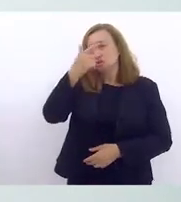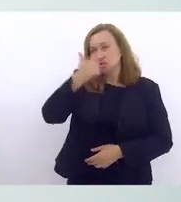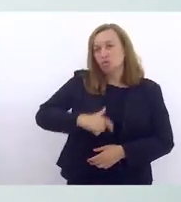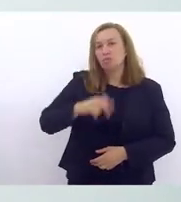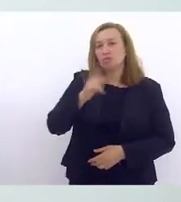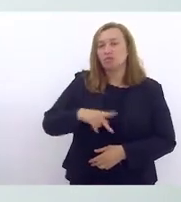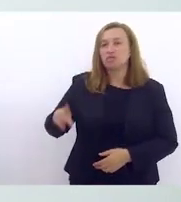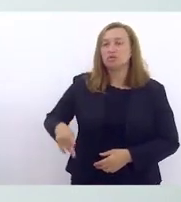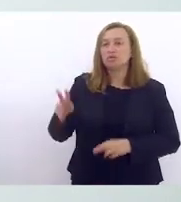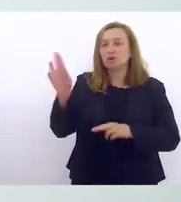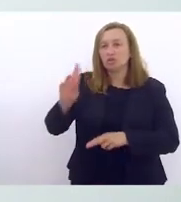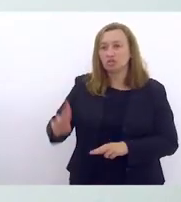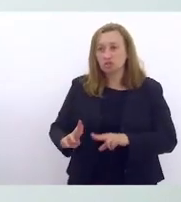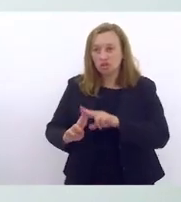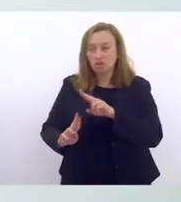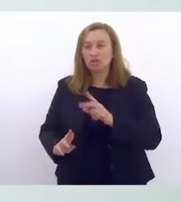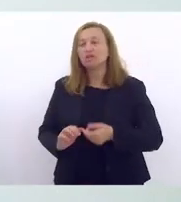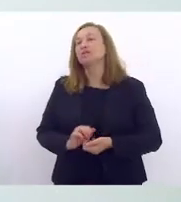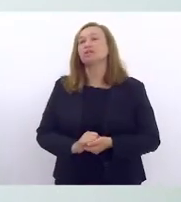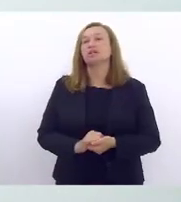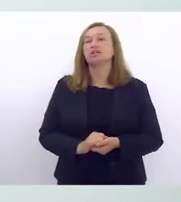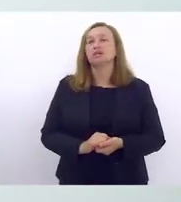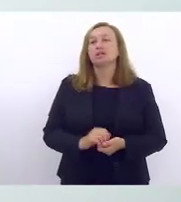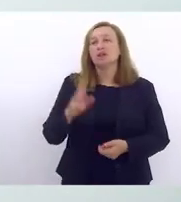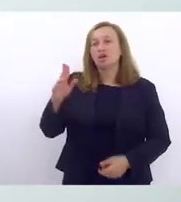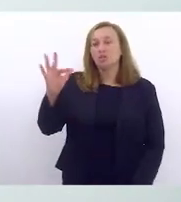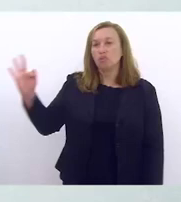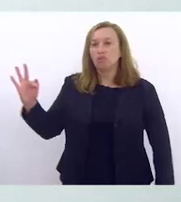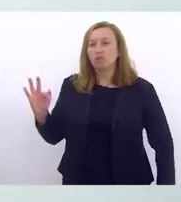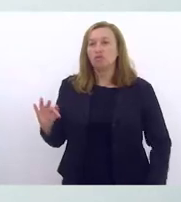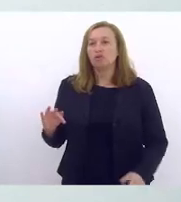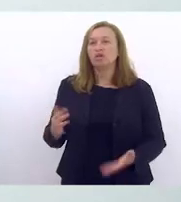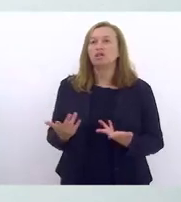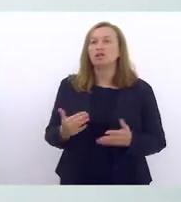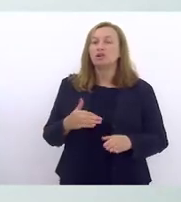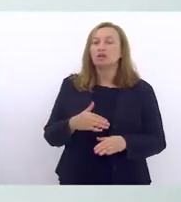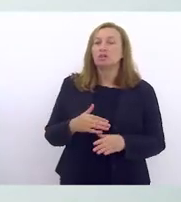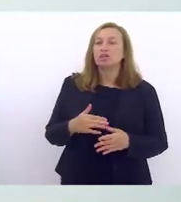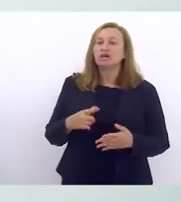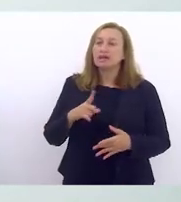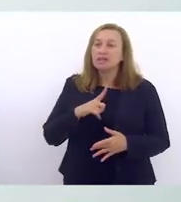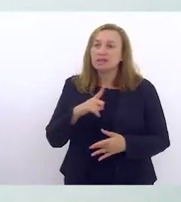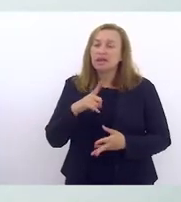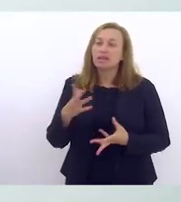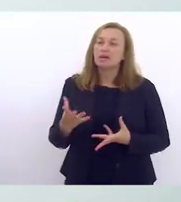e espera-se que aqueles que são da universidade, que eles tenham apreço para